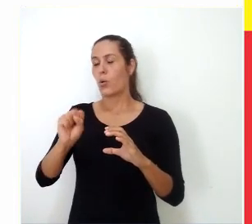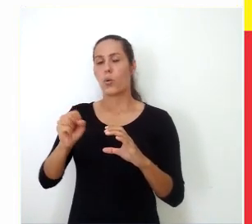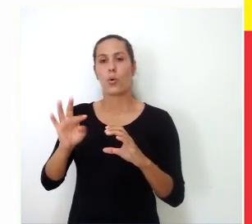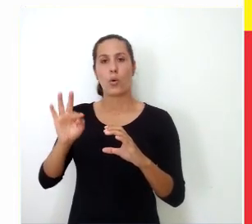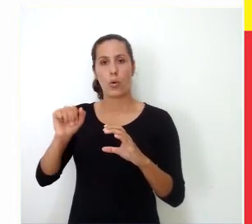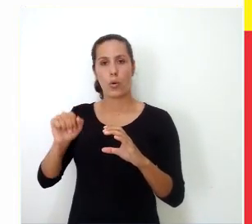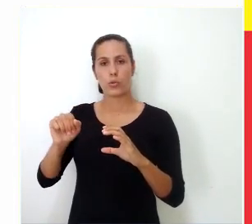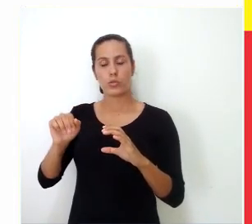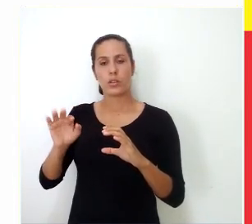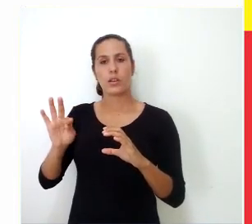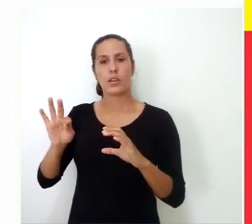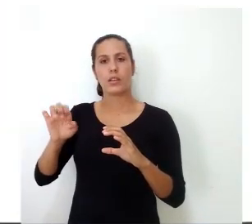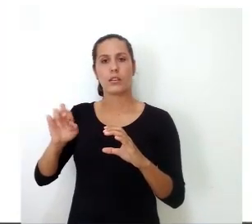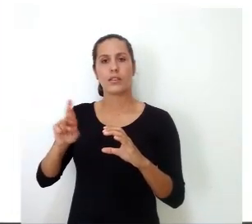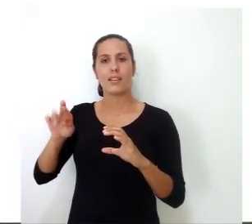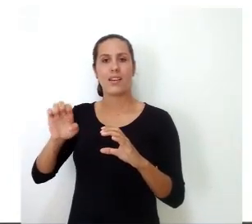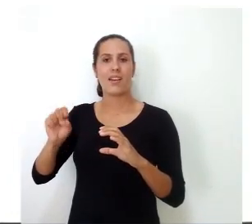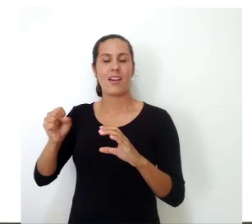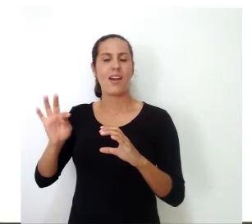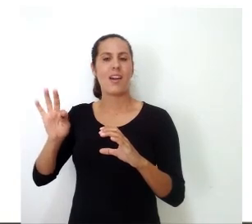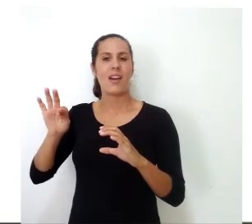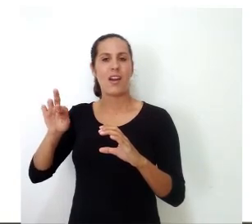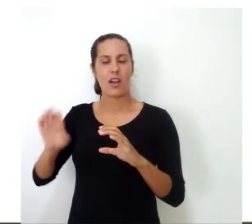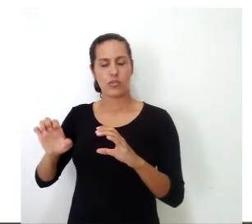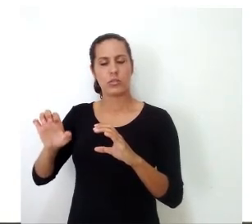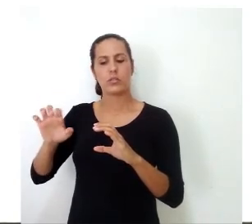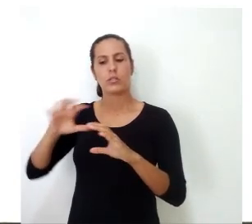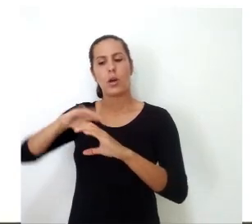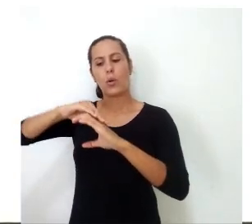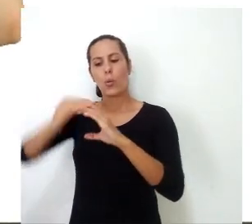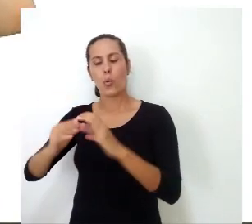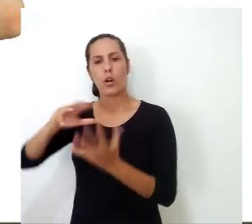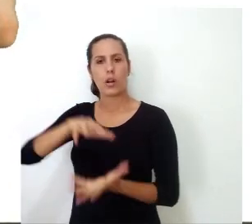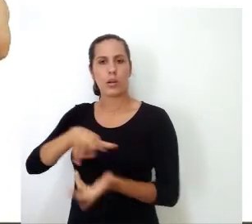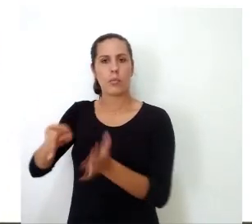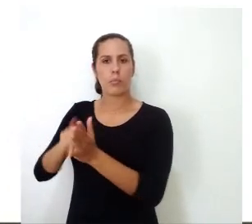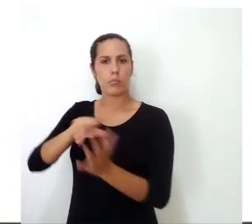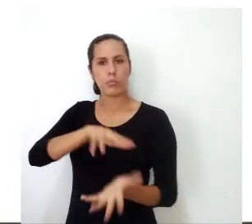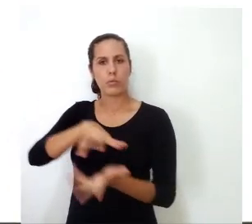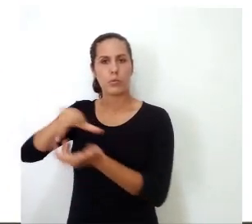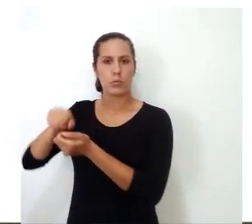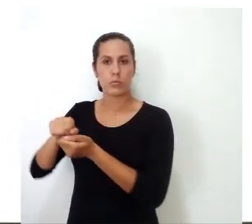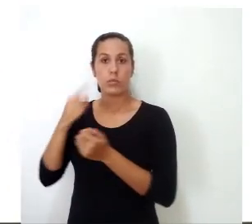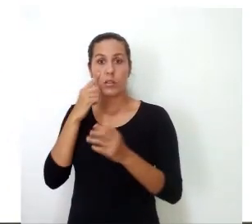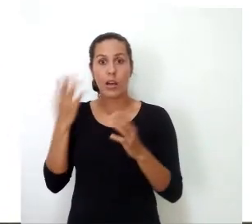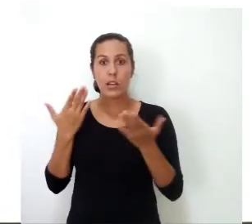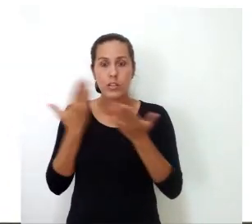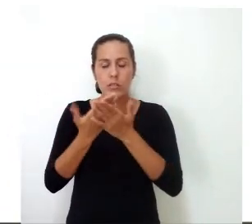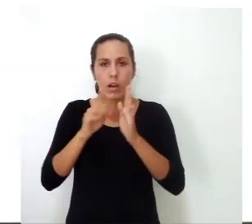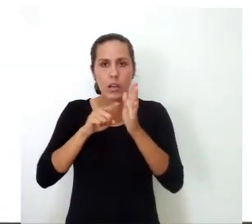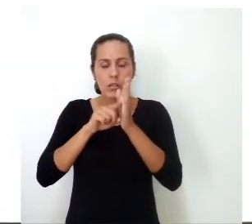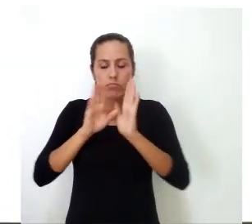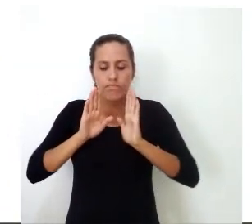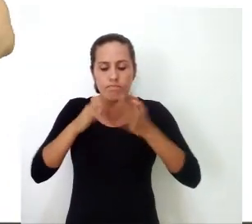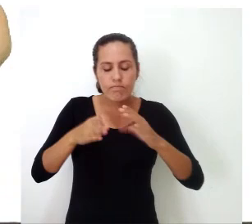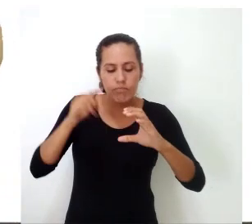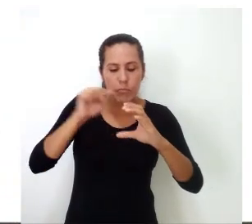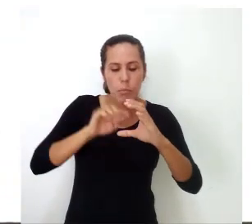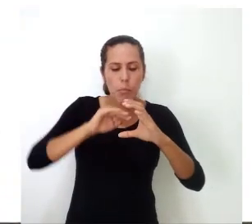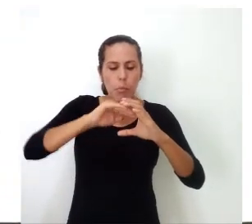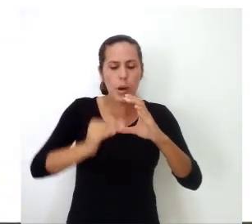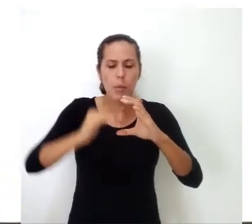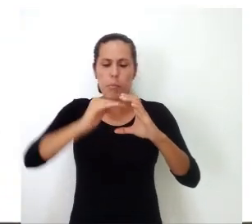Entendido? Se a gente vai estudar da superfície da Terra ao centro, estas são